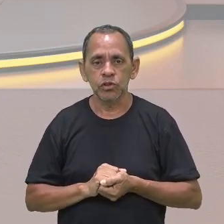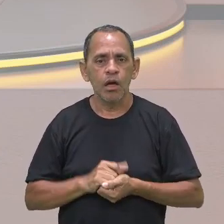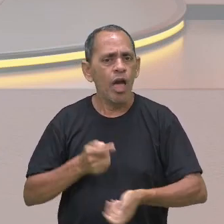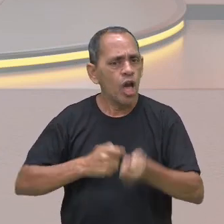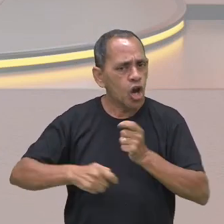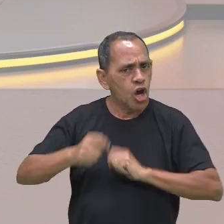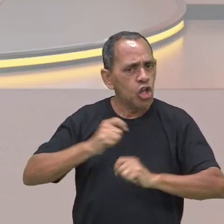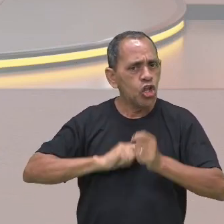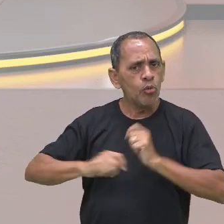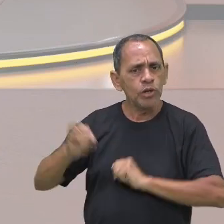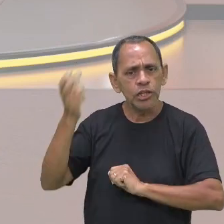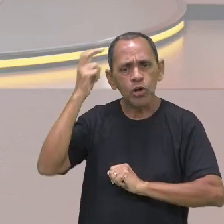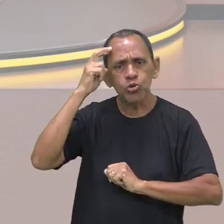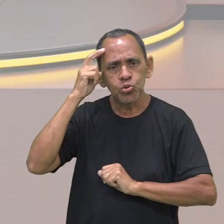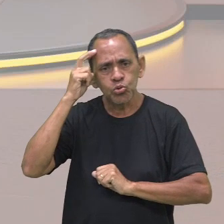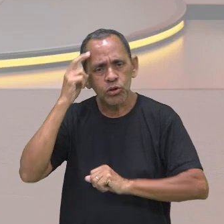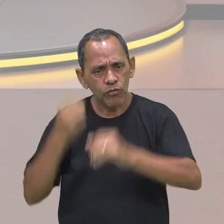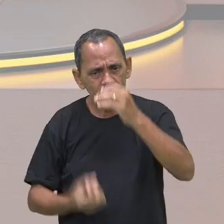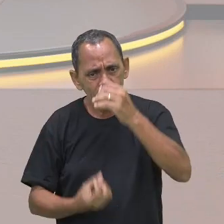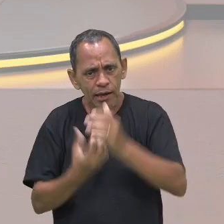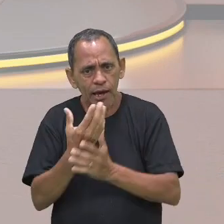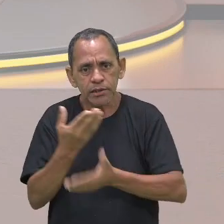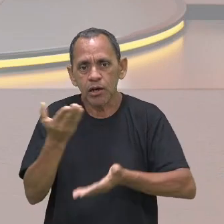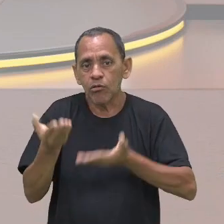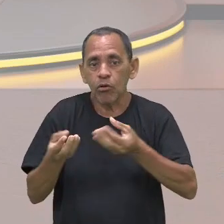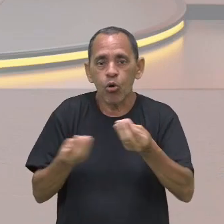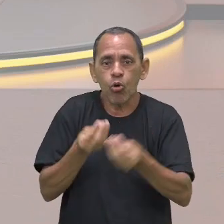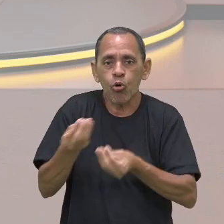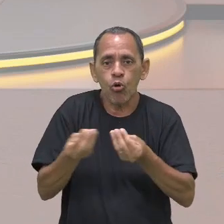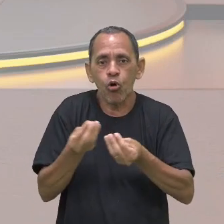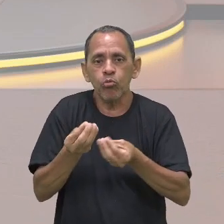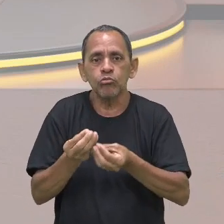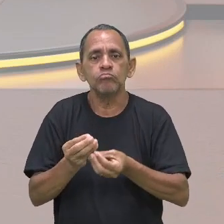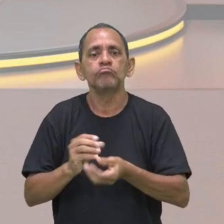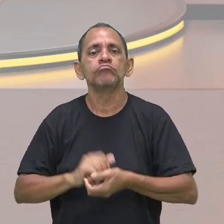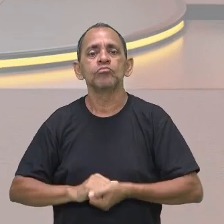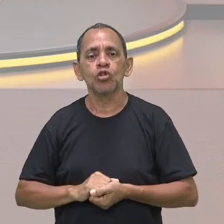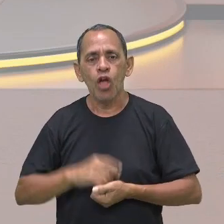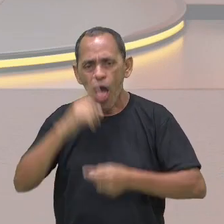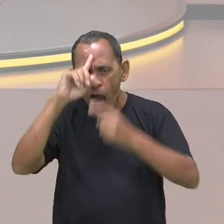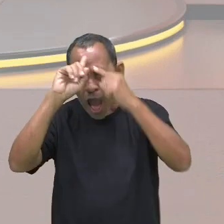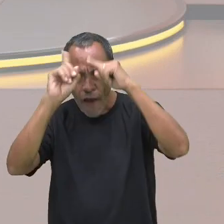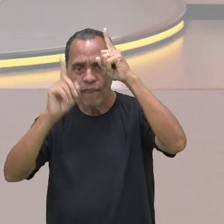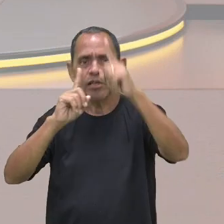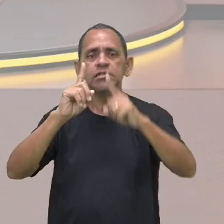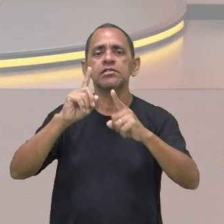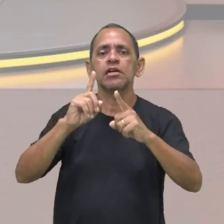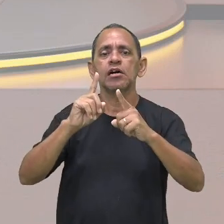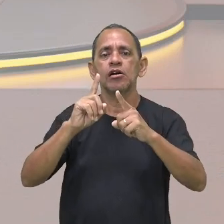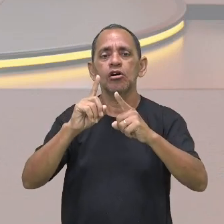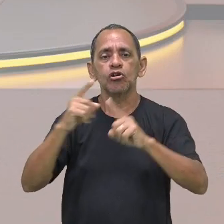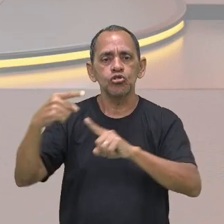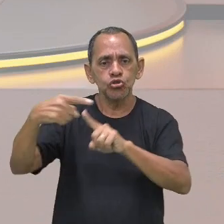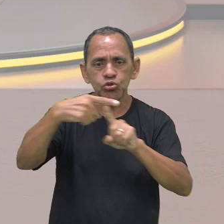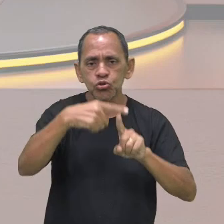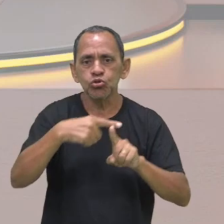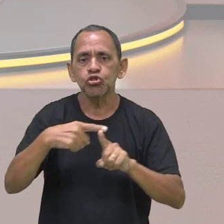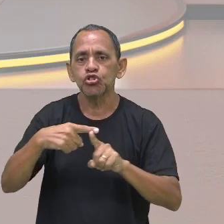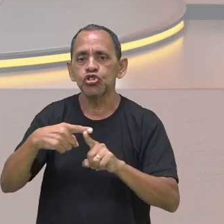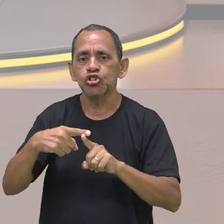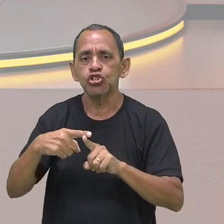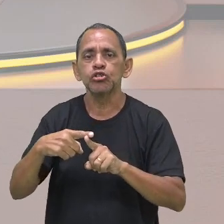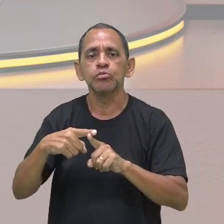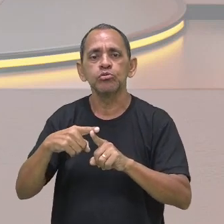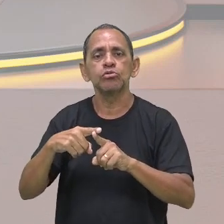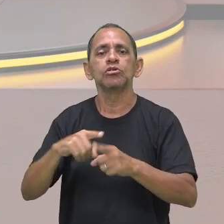cultural se originou com a invenção dos tipos móveis da imprensa de